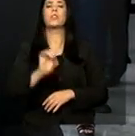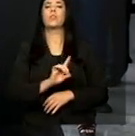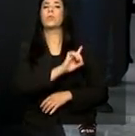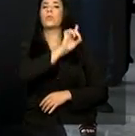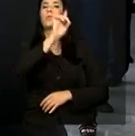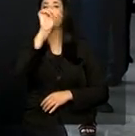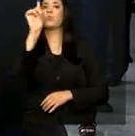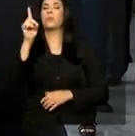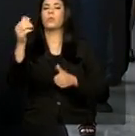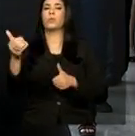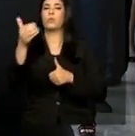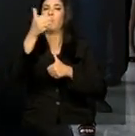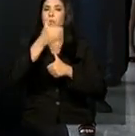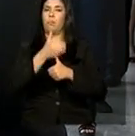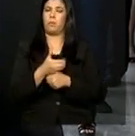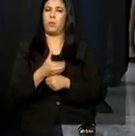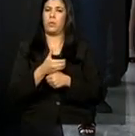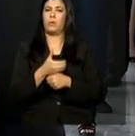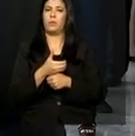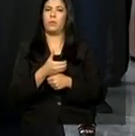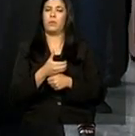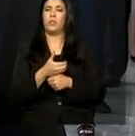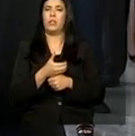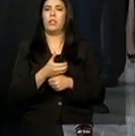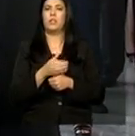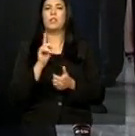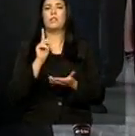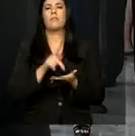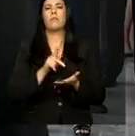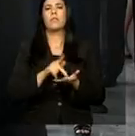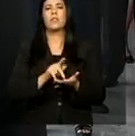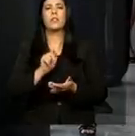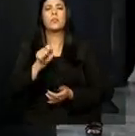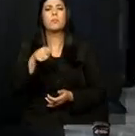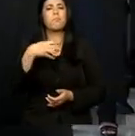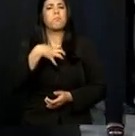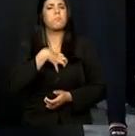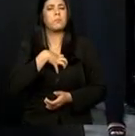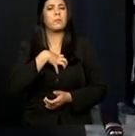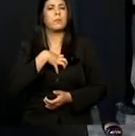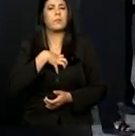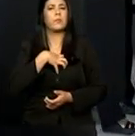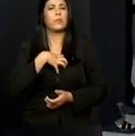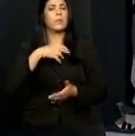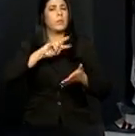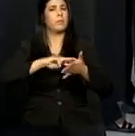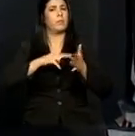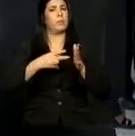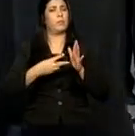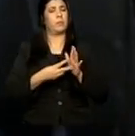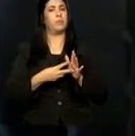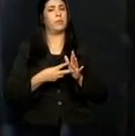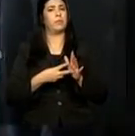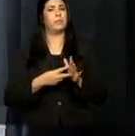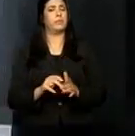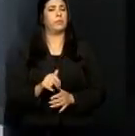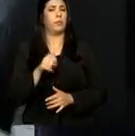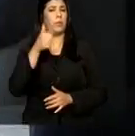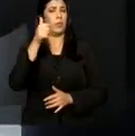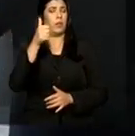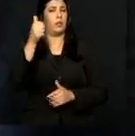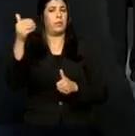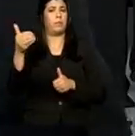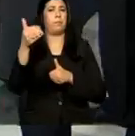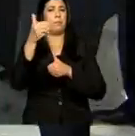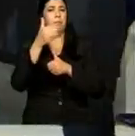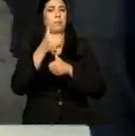venha a estabelecer é o símbolo em si. Né? E nesse aspecto, o primeiro, a posse, é